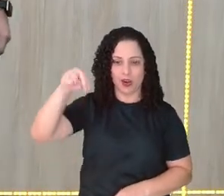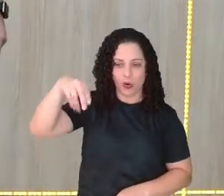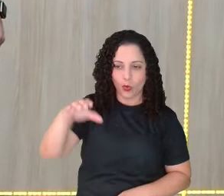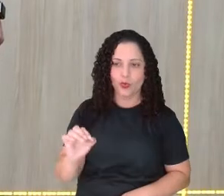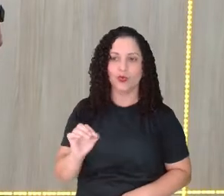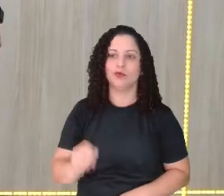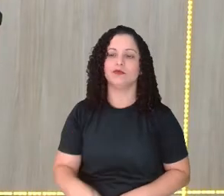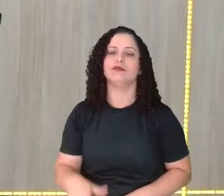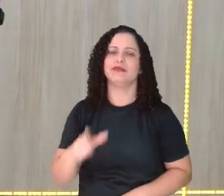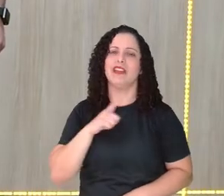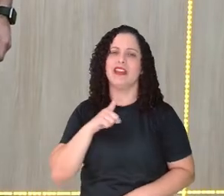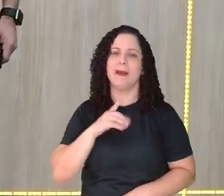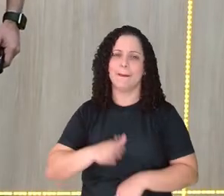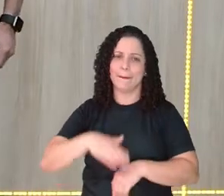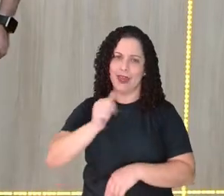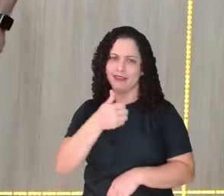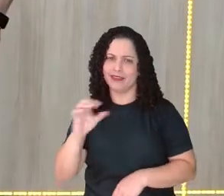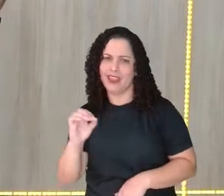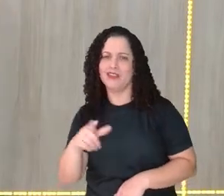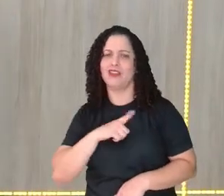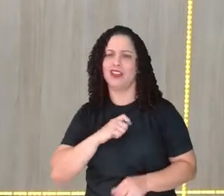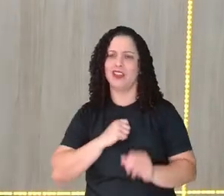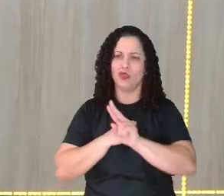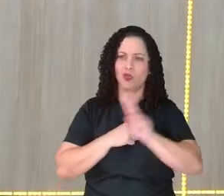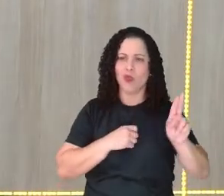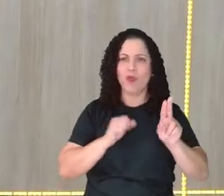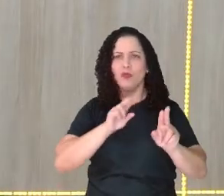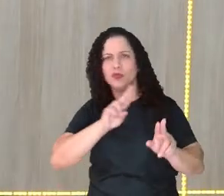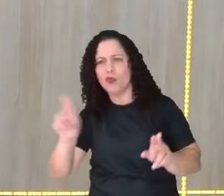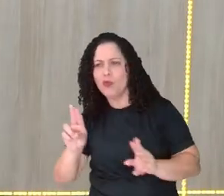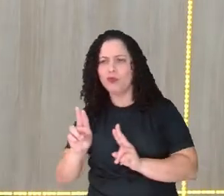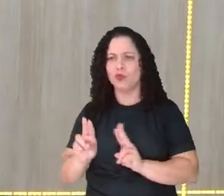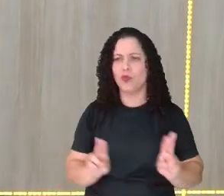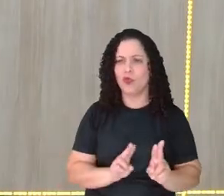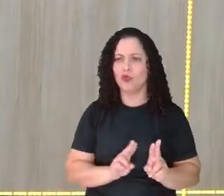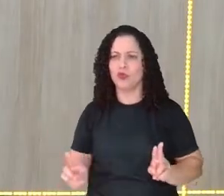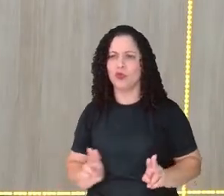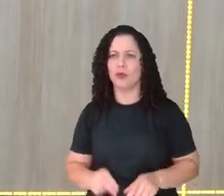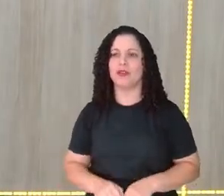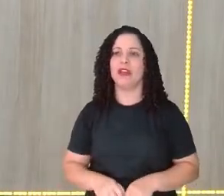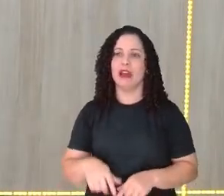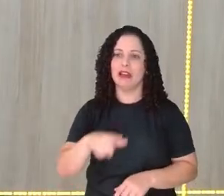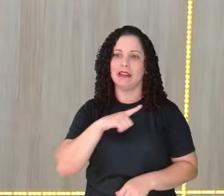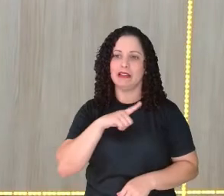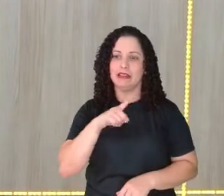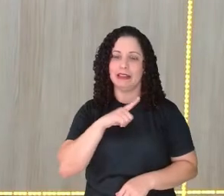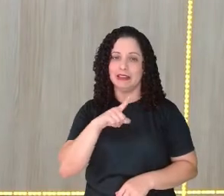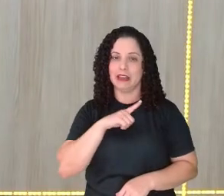aí alguns nomes aí conhecidos, tá? Eu tenho aqui, ó, um